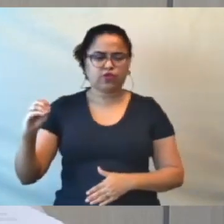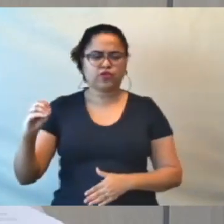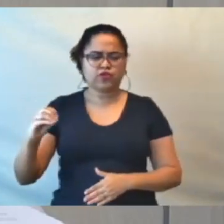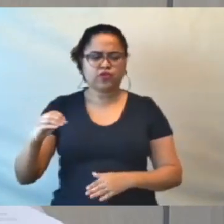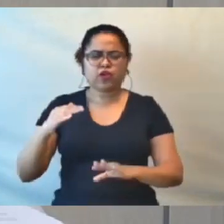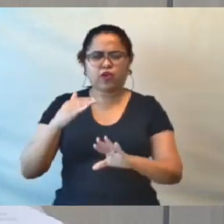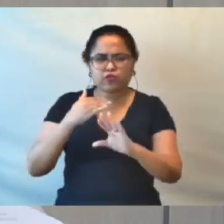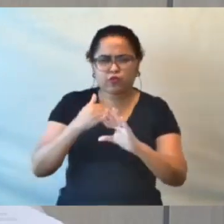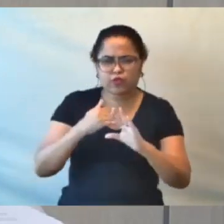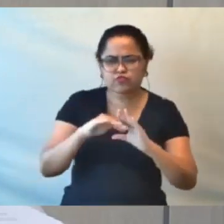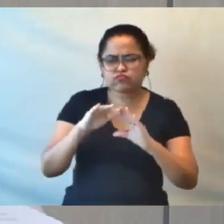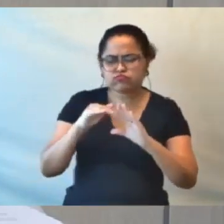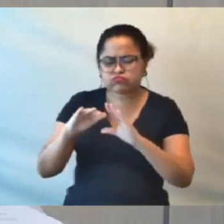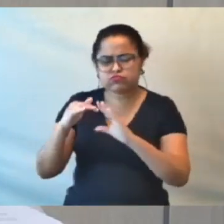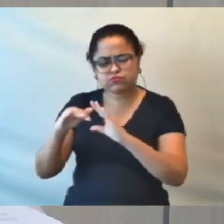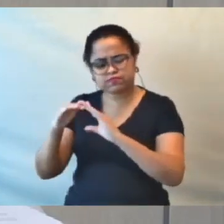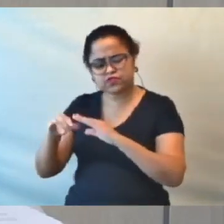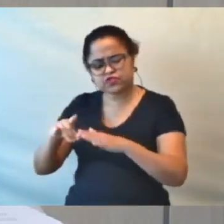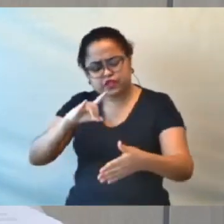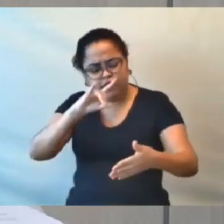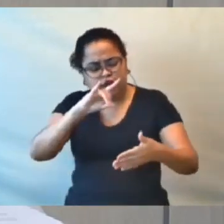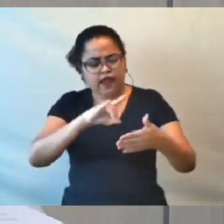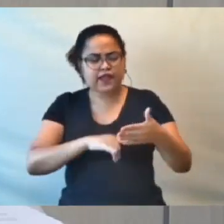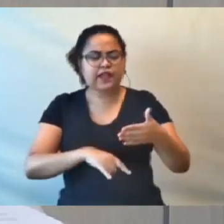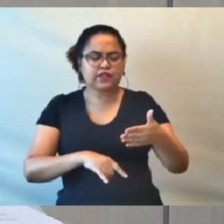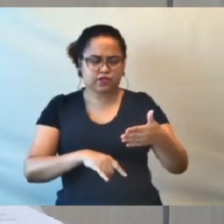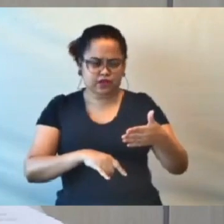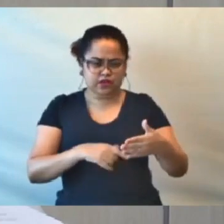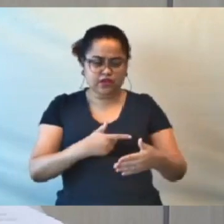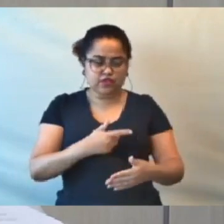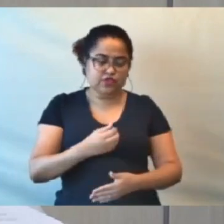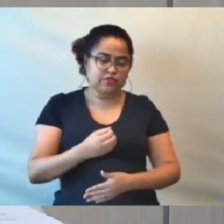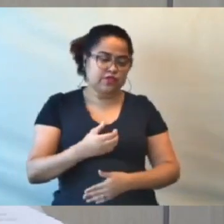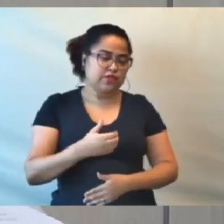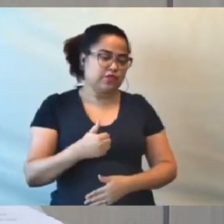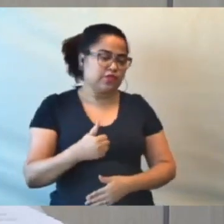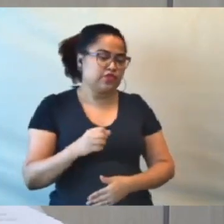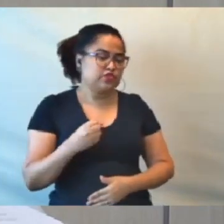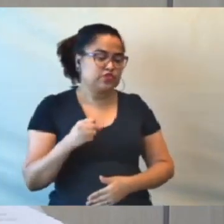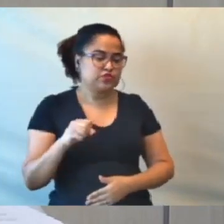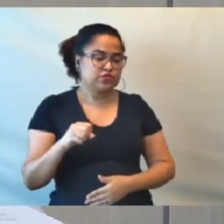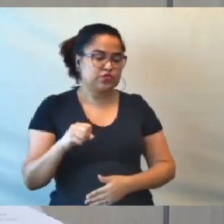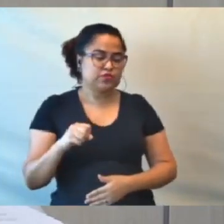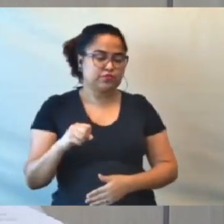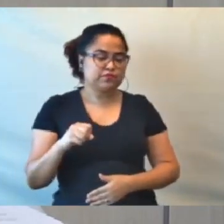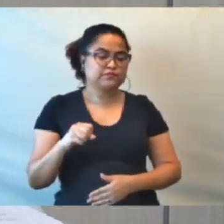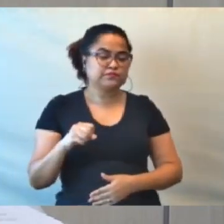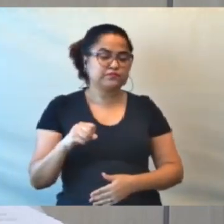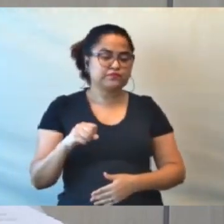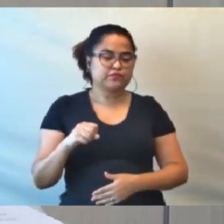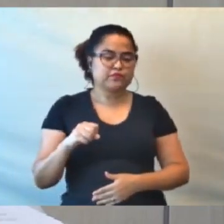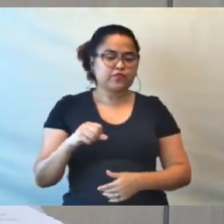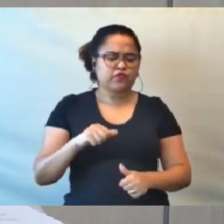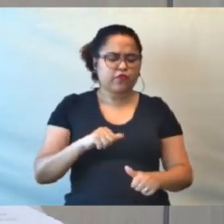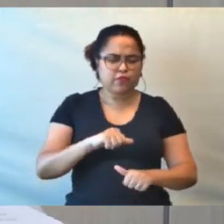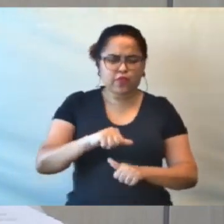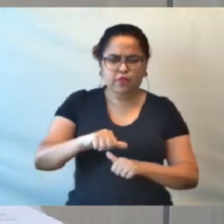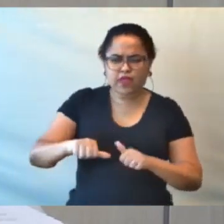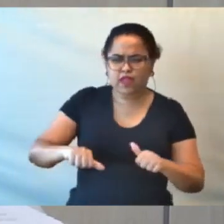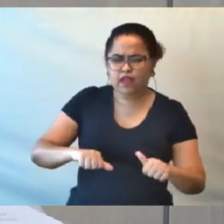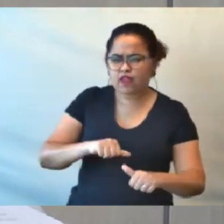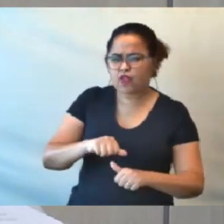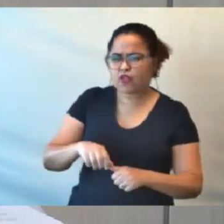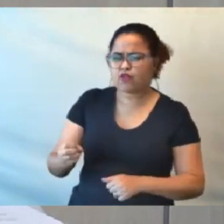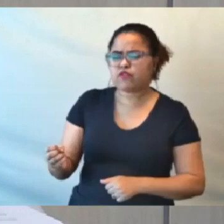foi justamente na primeira, entre aspas, renovação, entre aspas, desse serviço. Em 2018 foi celebrado